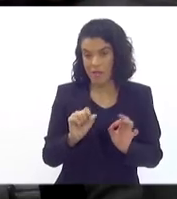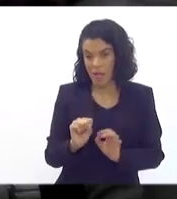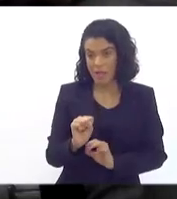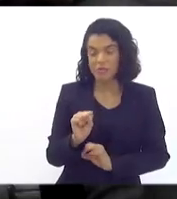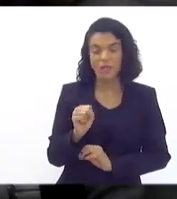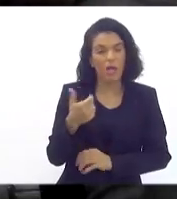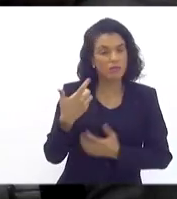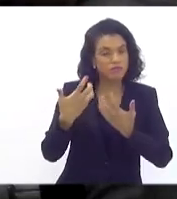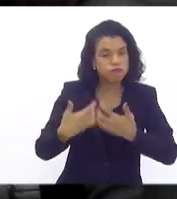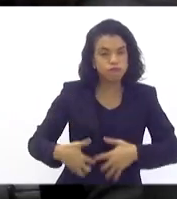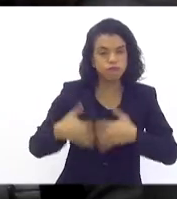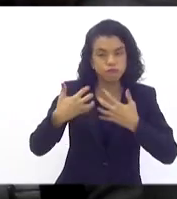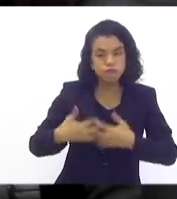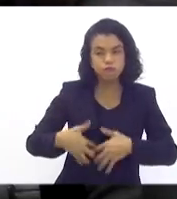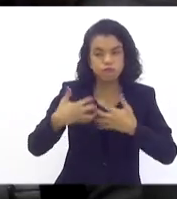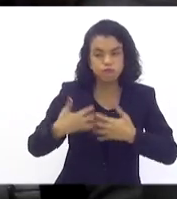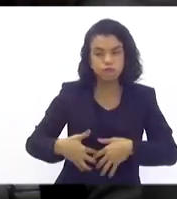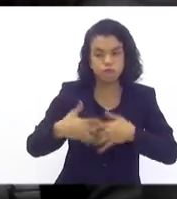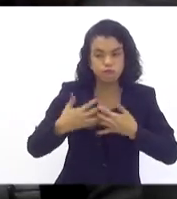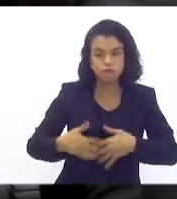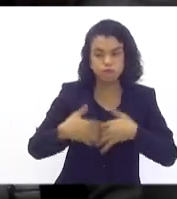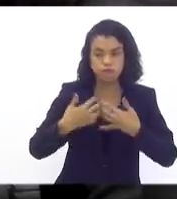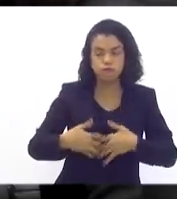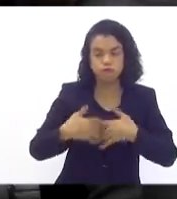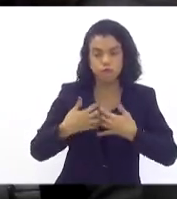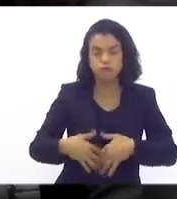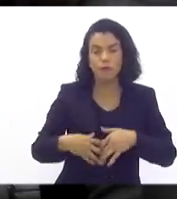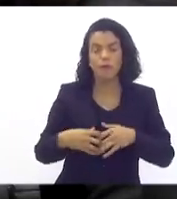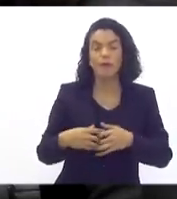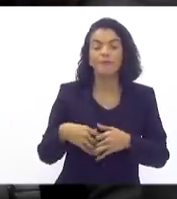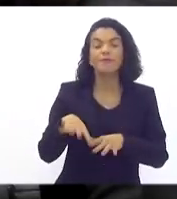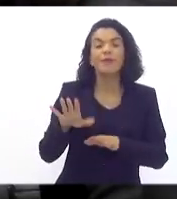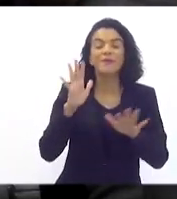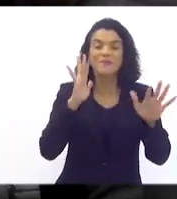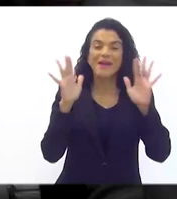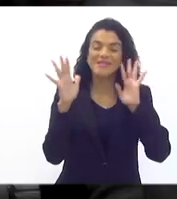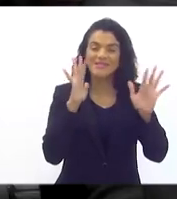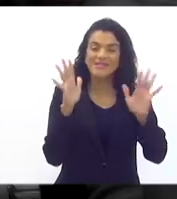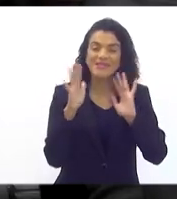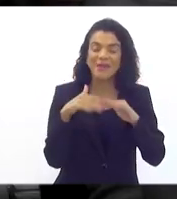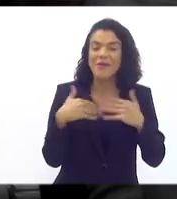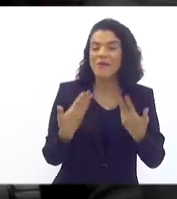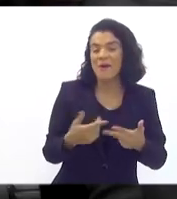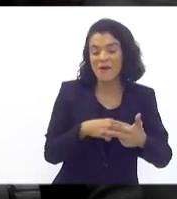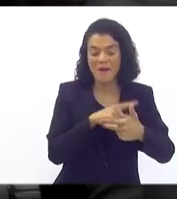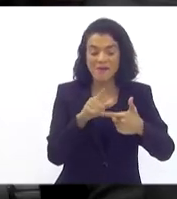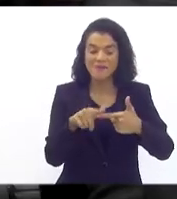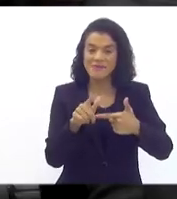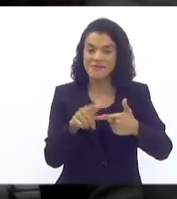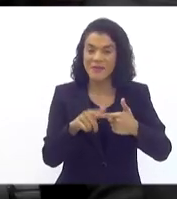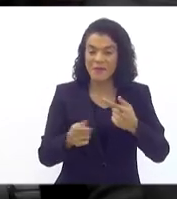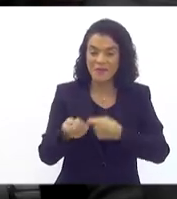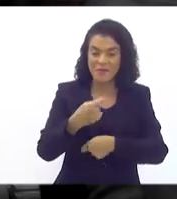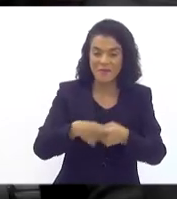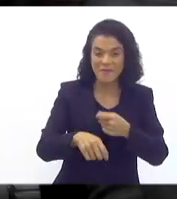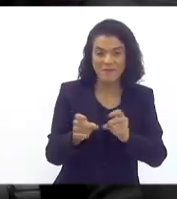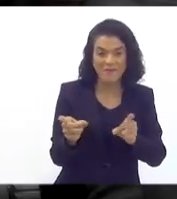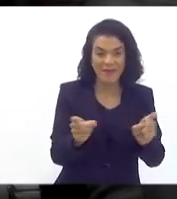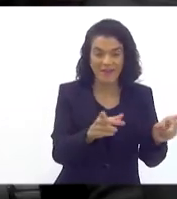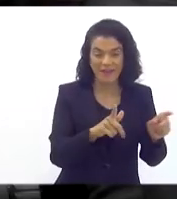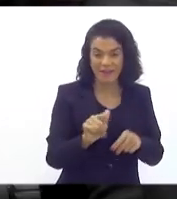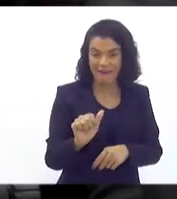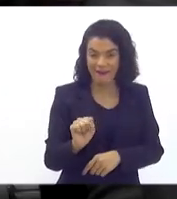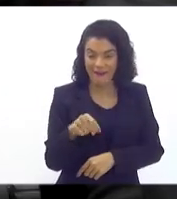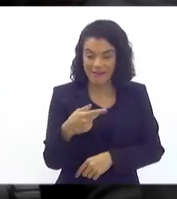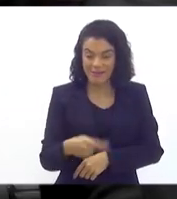em plena operação aí você imagina assim qual é o segundo mercado desse gás